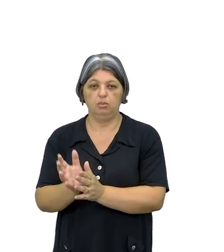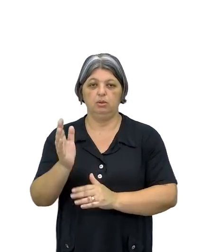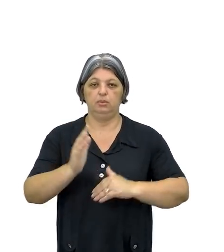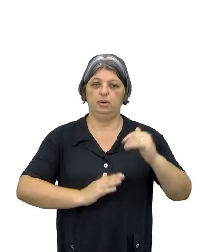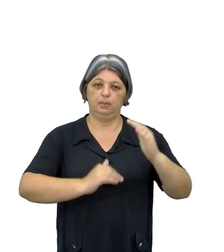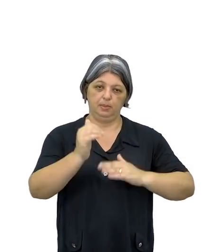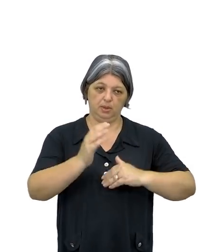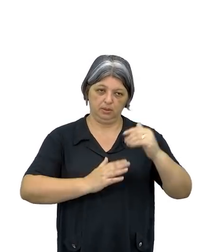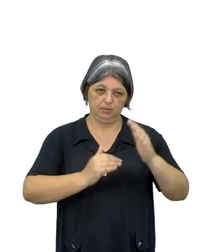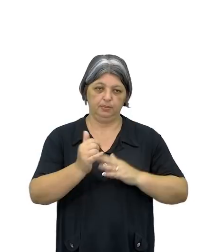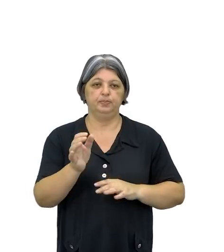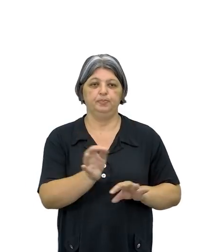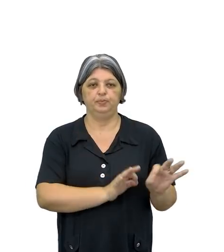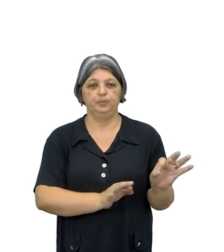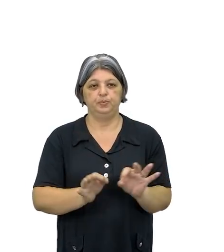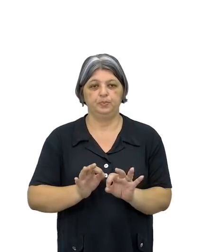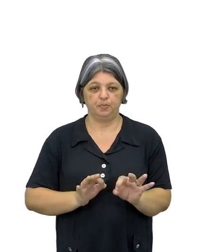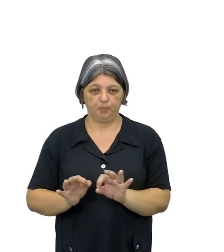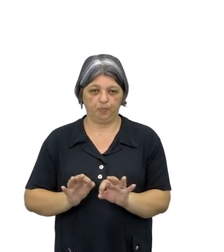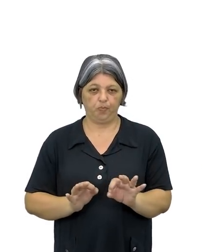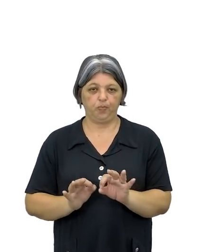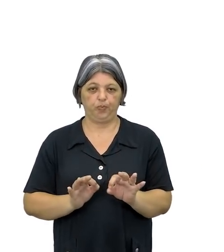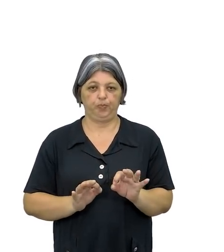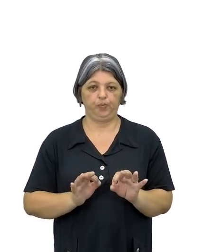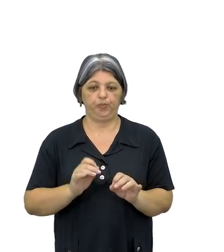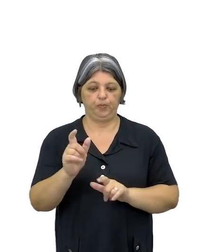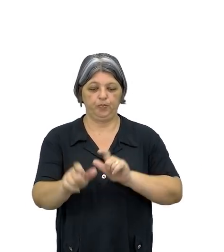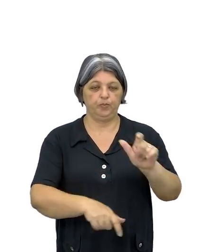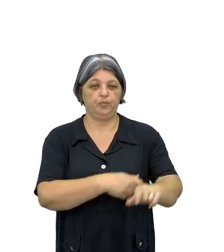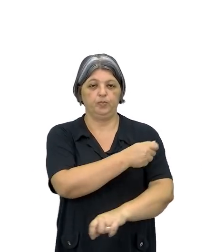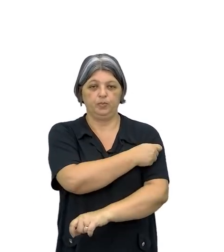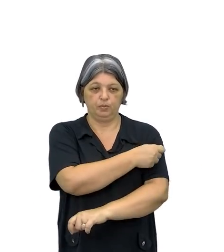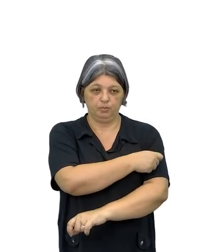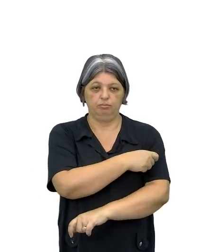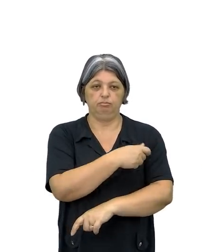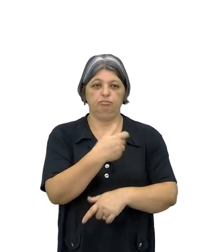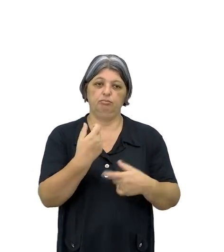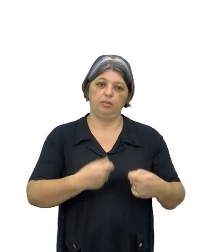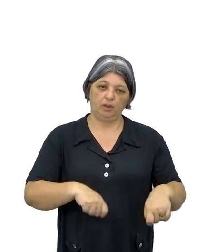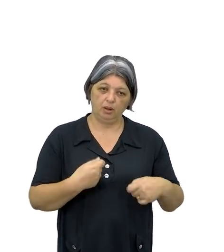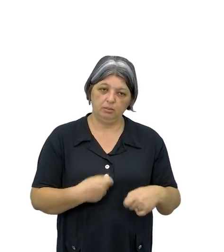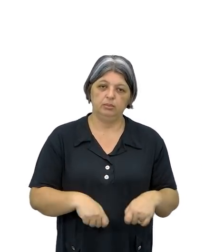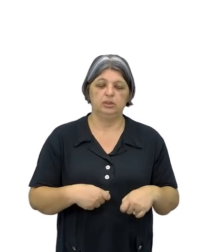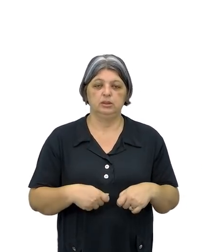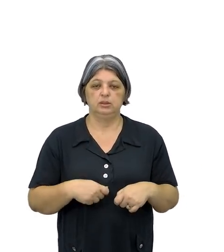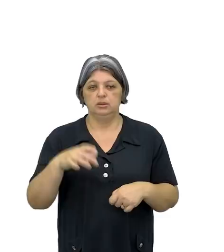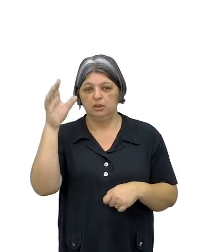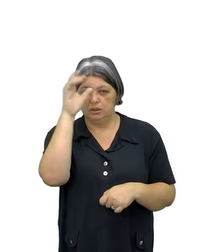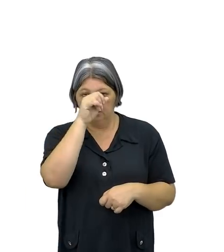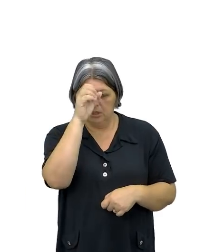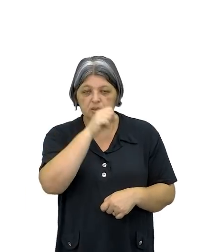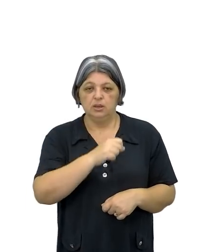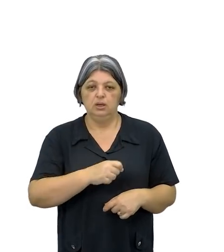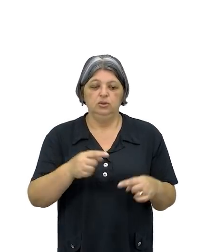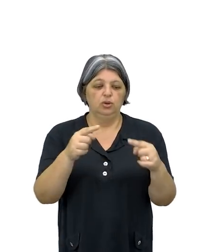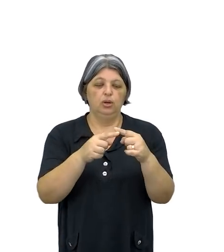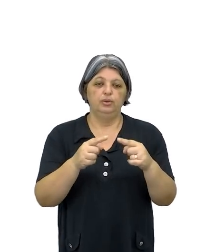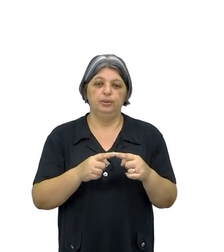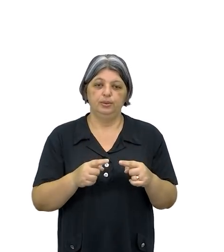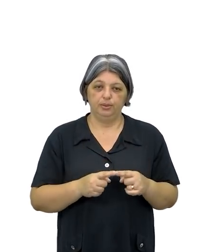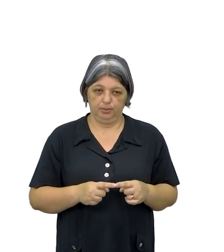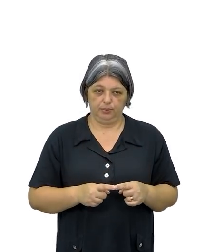podem ser organizados, reagrupando estudantes com necessidades de aprendizagem semelhantes. Então, aqui,